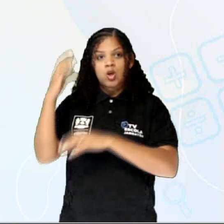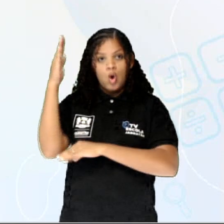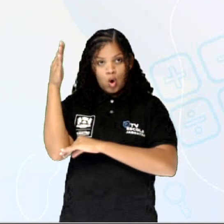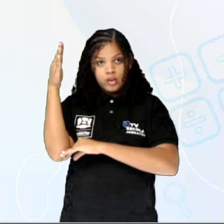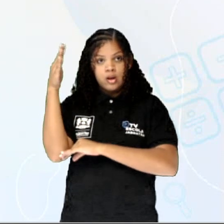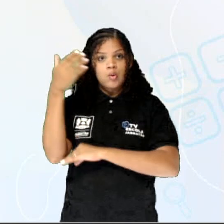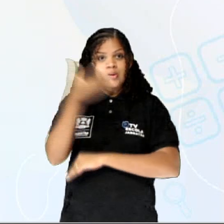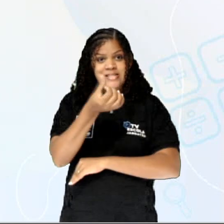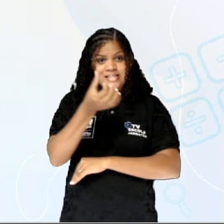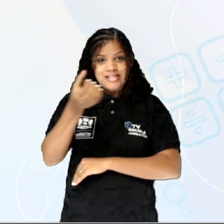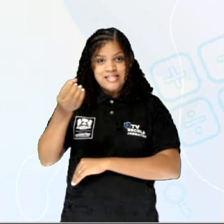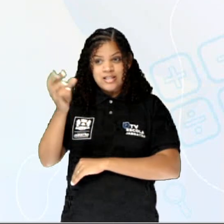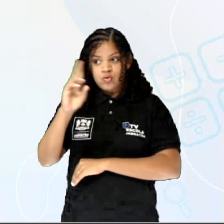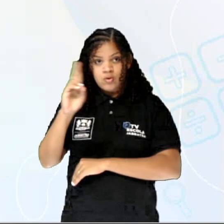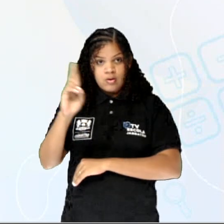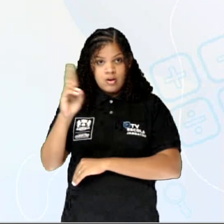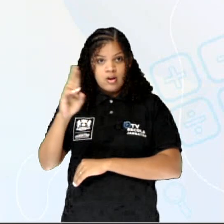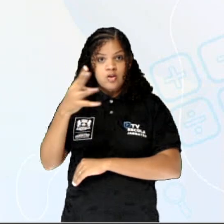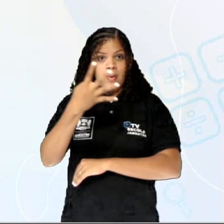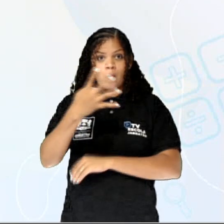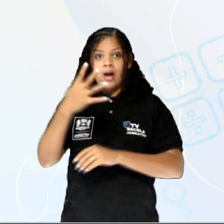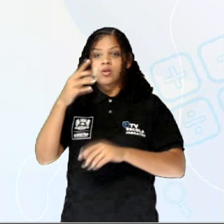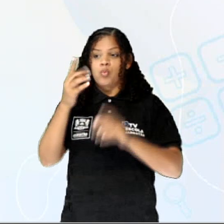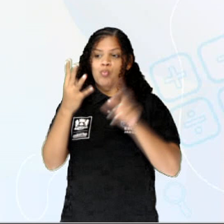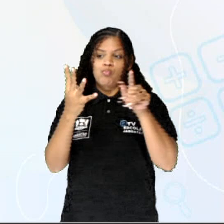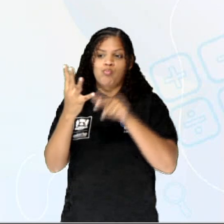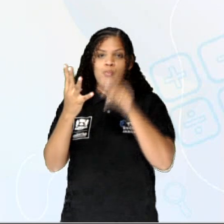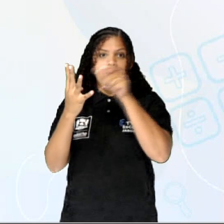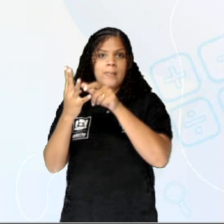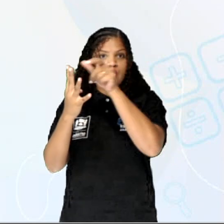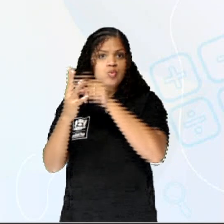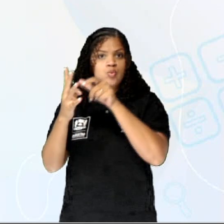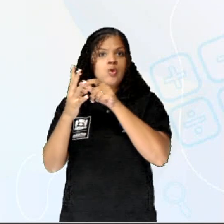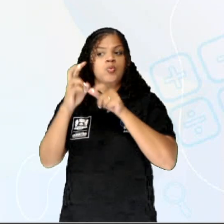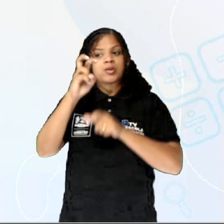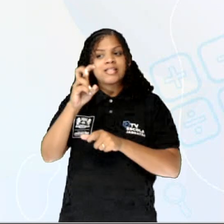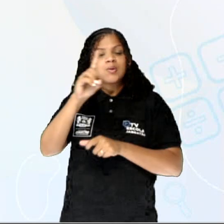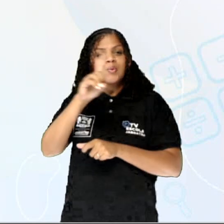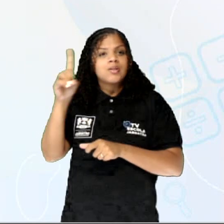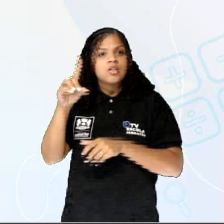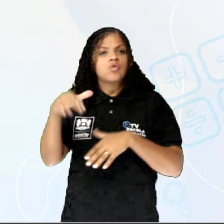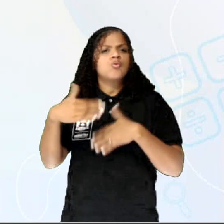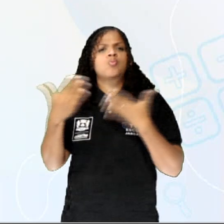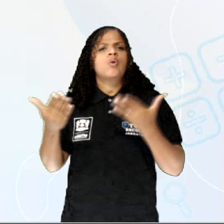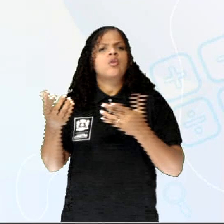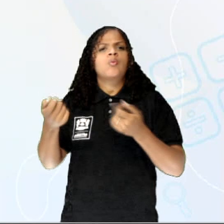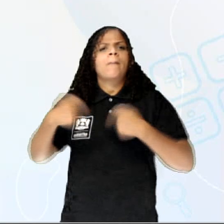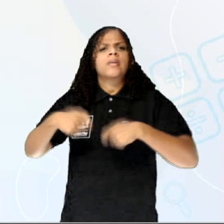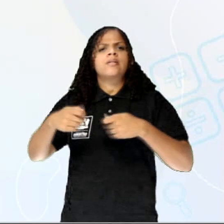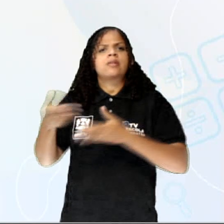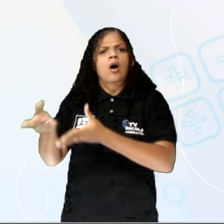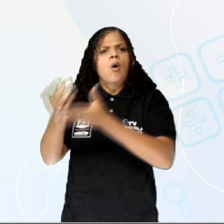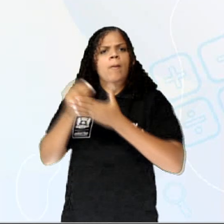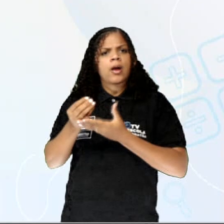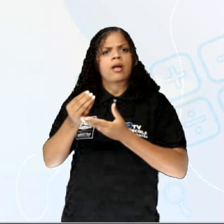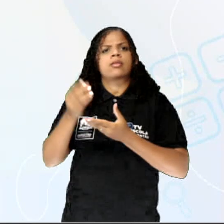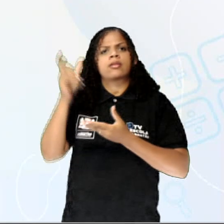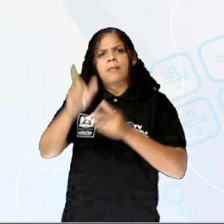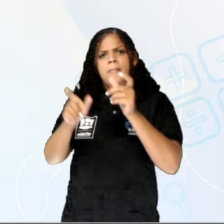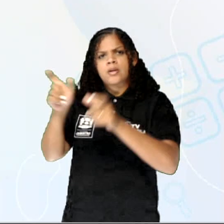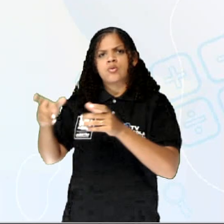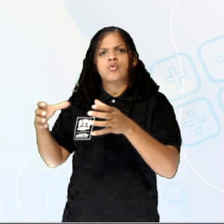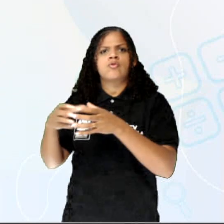na ETE, tá? E realmente, olha, você tem a certeza que você vai, na sua prova que você vai fazer, lembrando que a